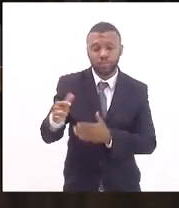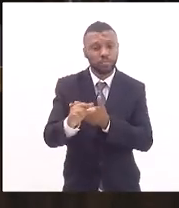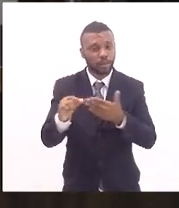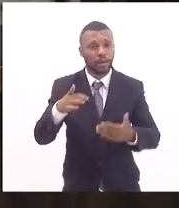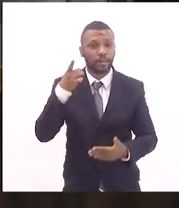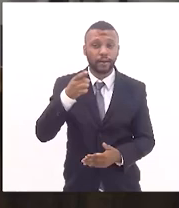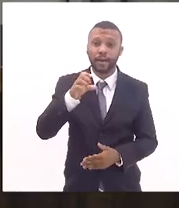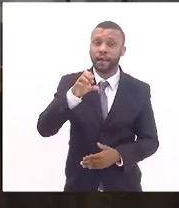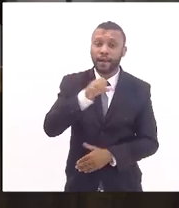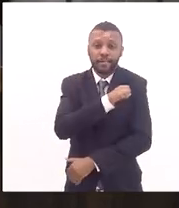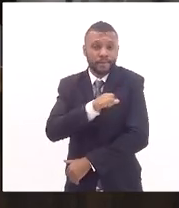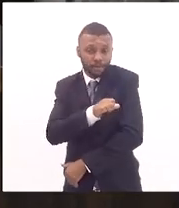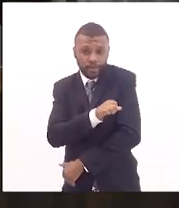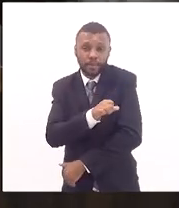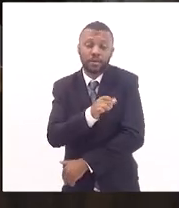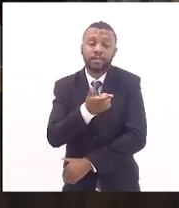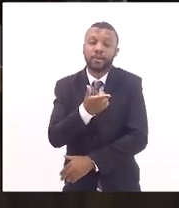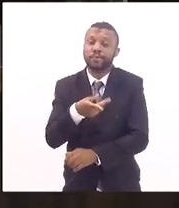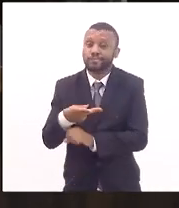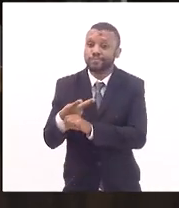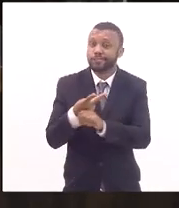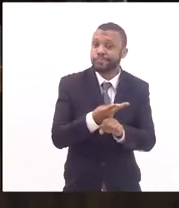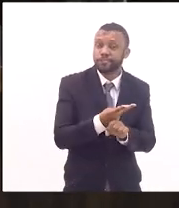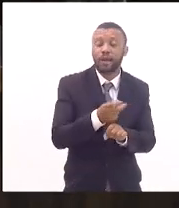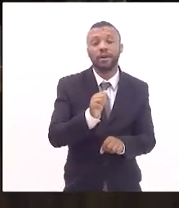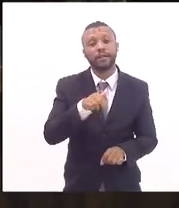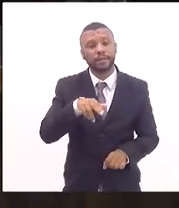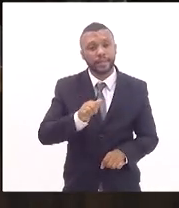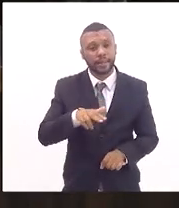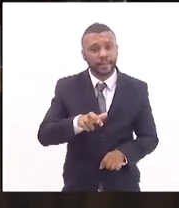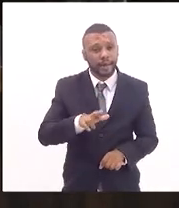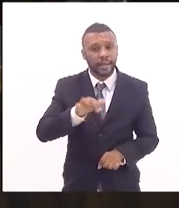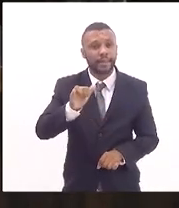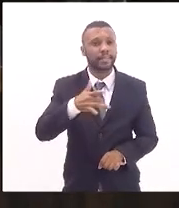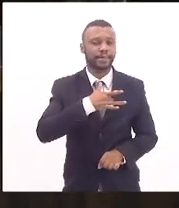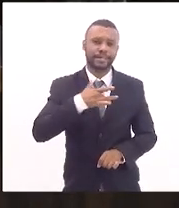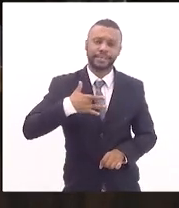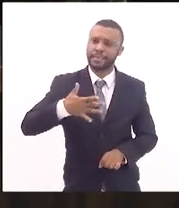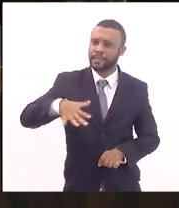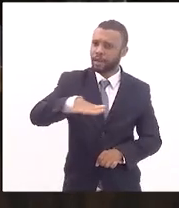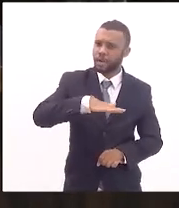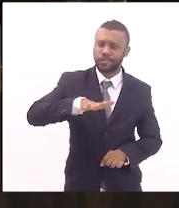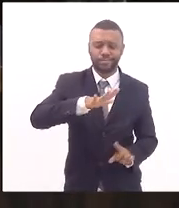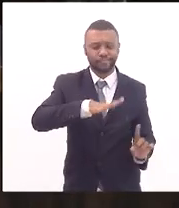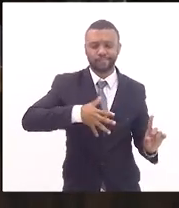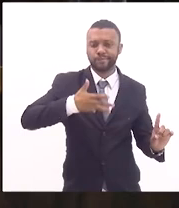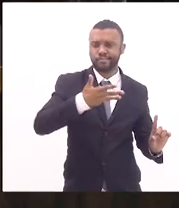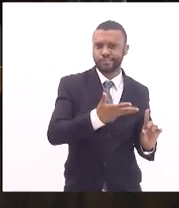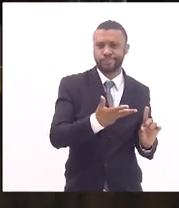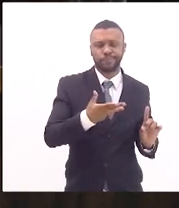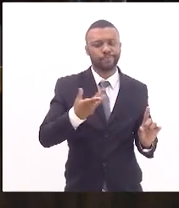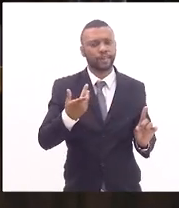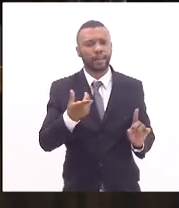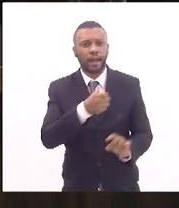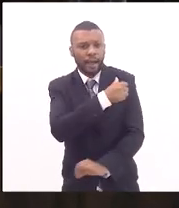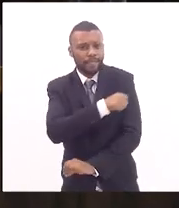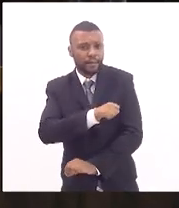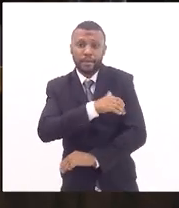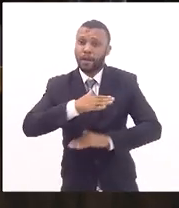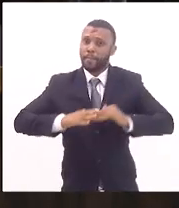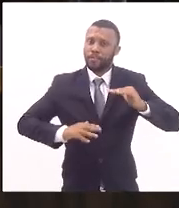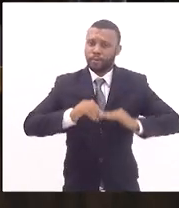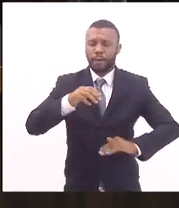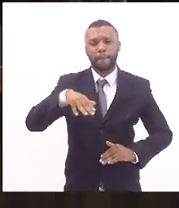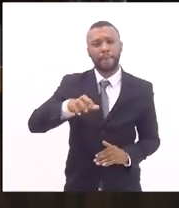concede prêmio a Neli de saúde as ilustríssima enfermeira Márcia Cristina Guimarães de